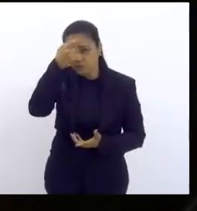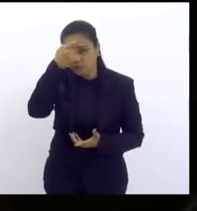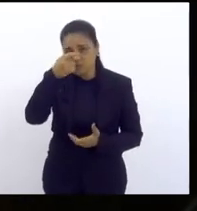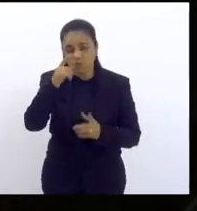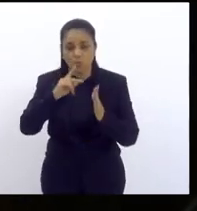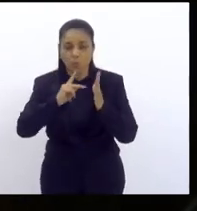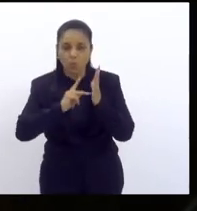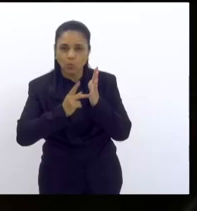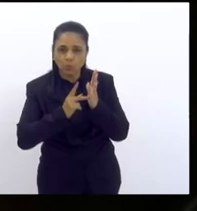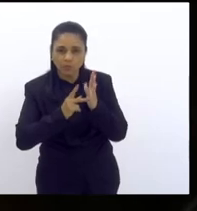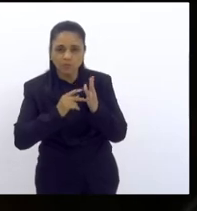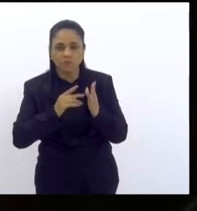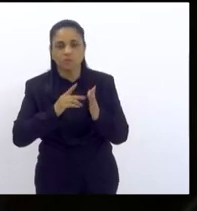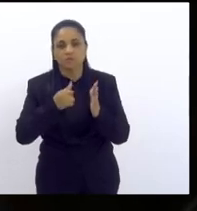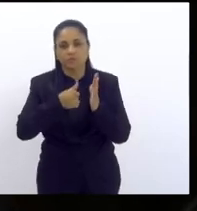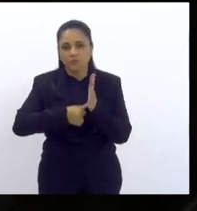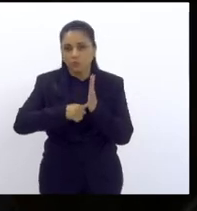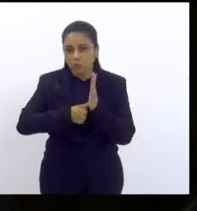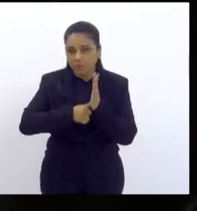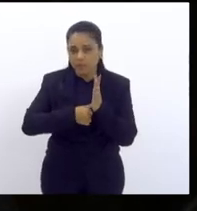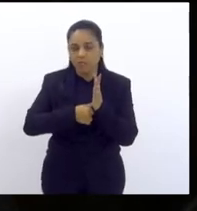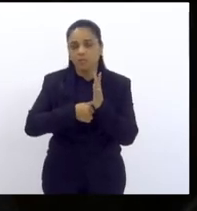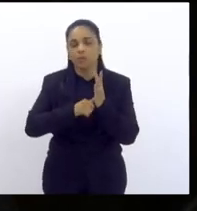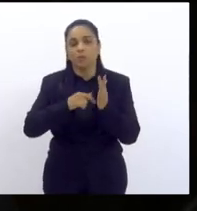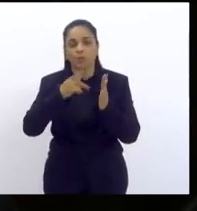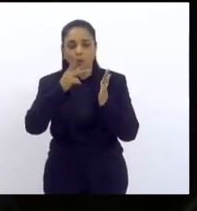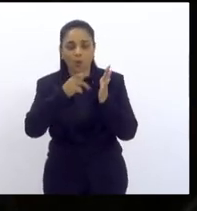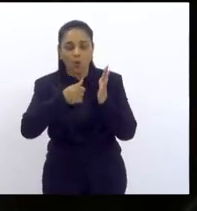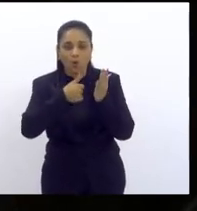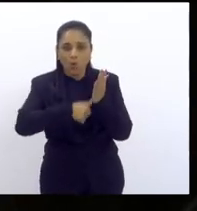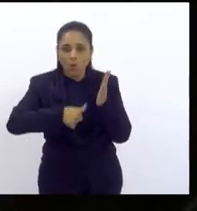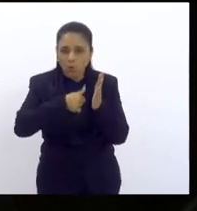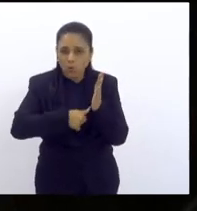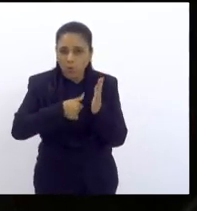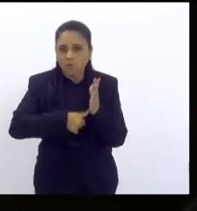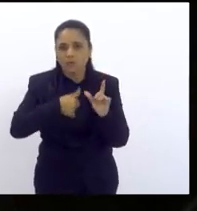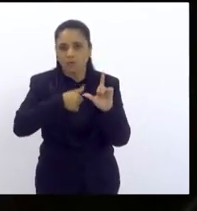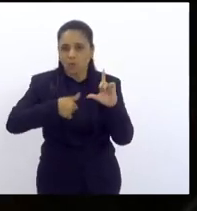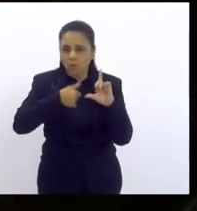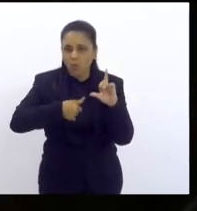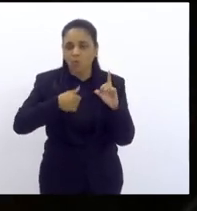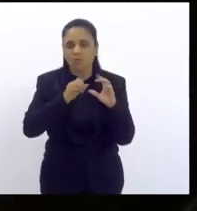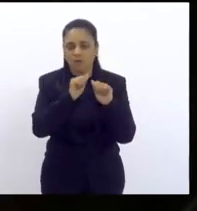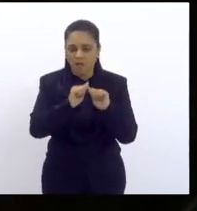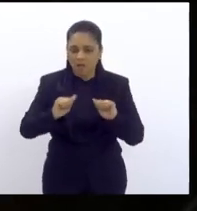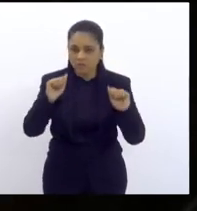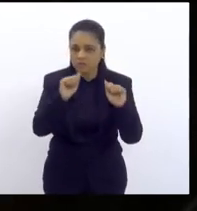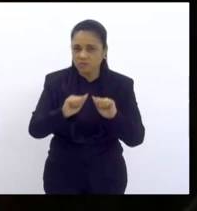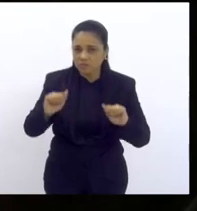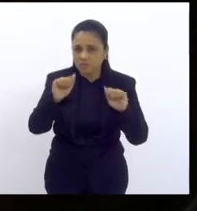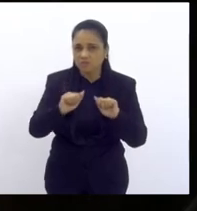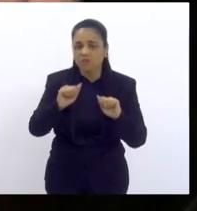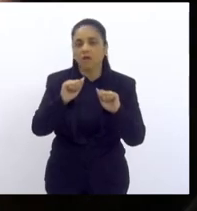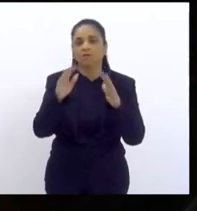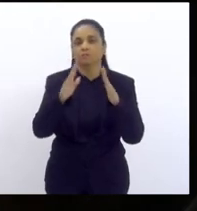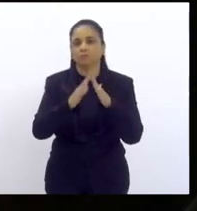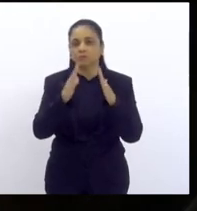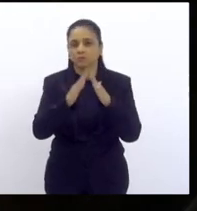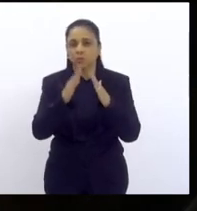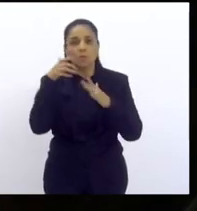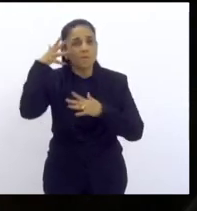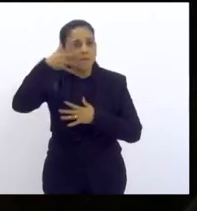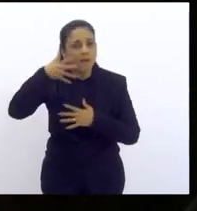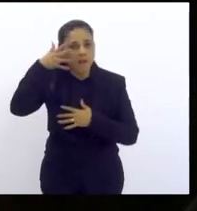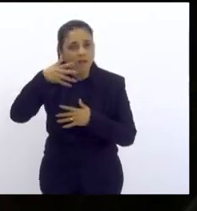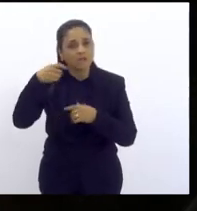nos clubes sociais nos clubes de serviço nas associações de moradores com palestras isso essa